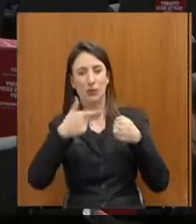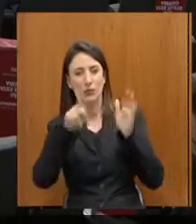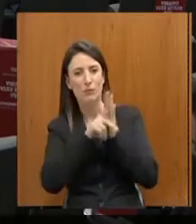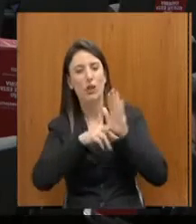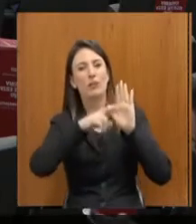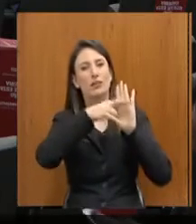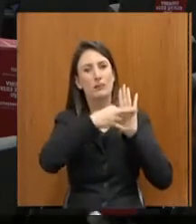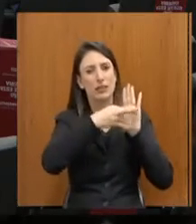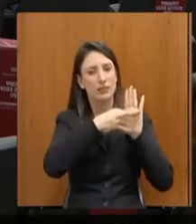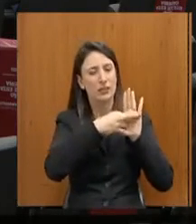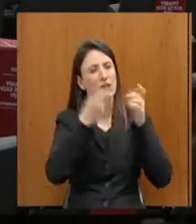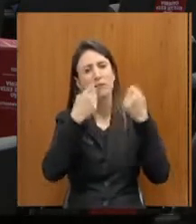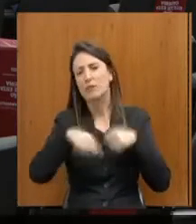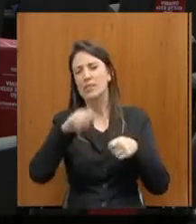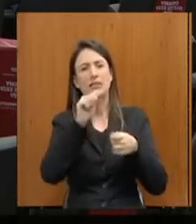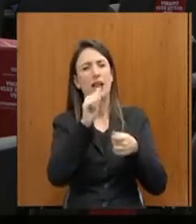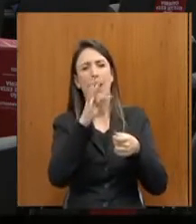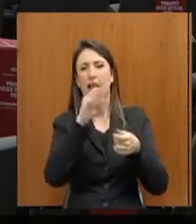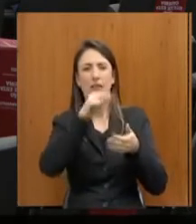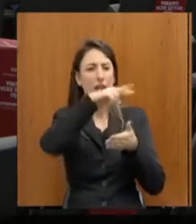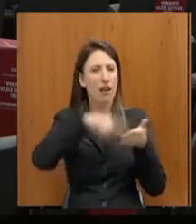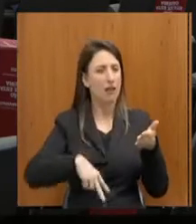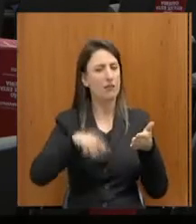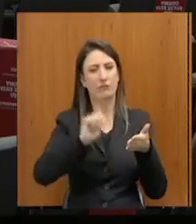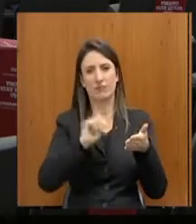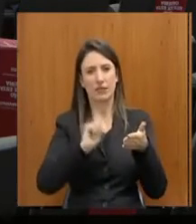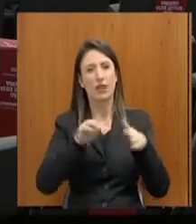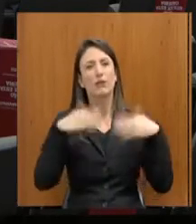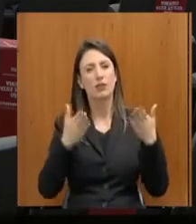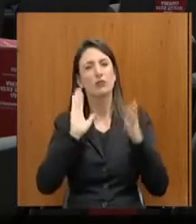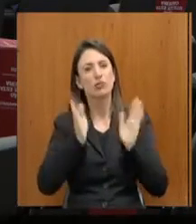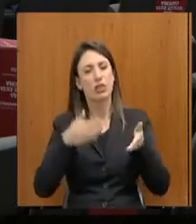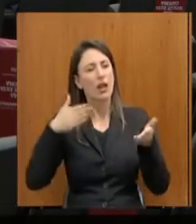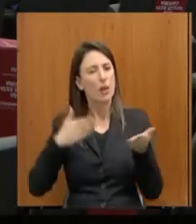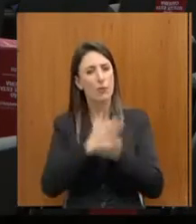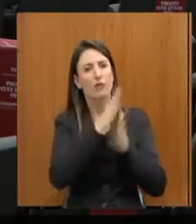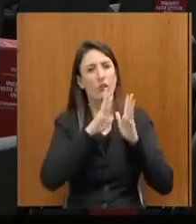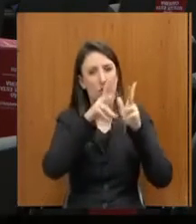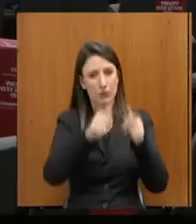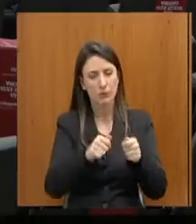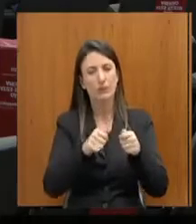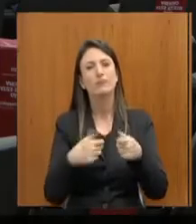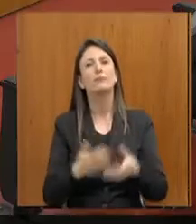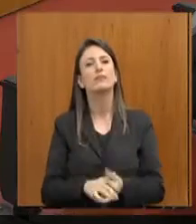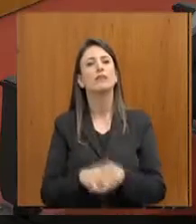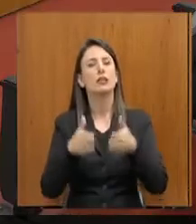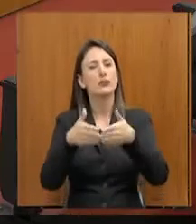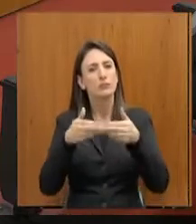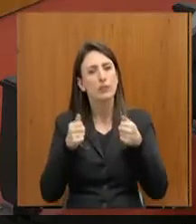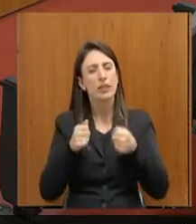dispensa a leitura da ata da reunião anterior considera a aprovada e solicitar a sua subscrição